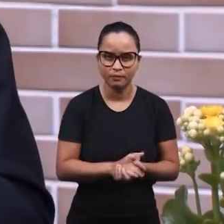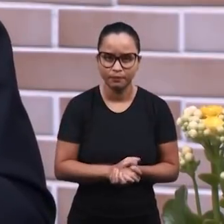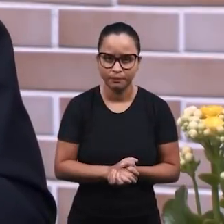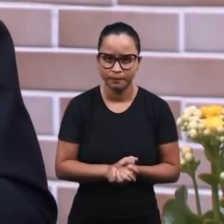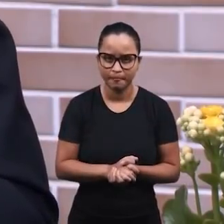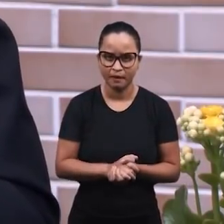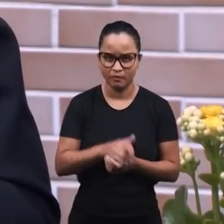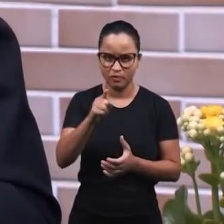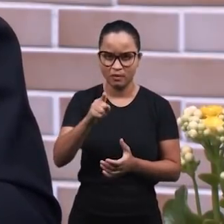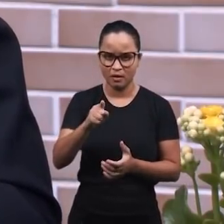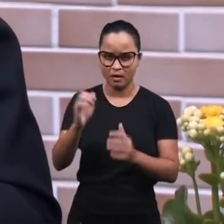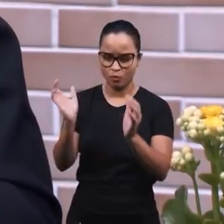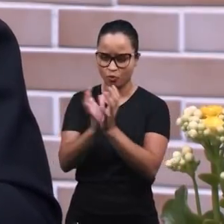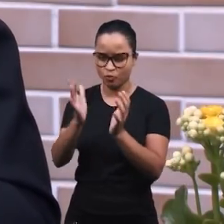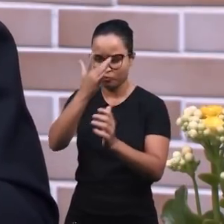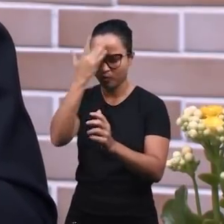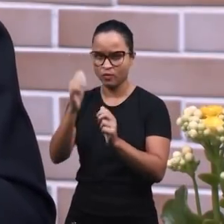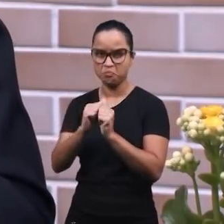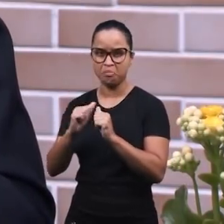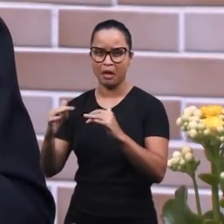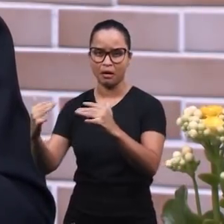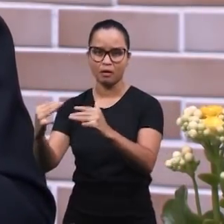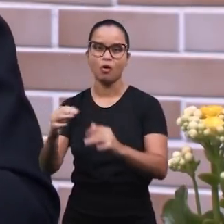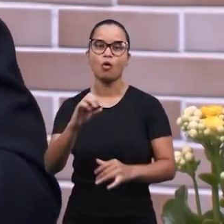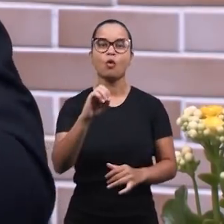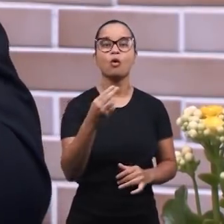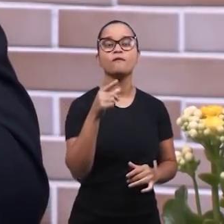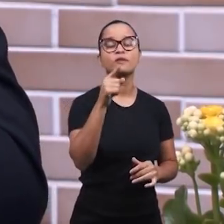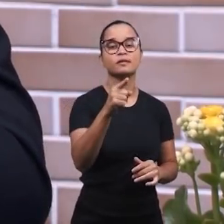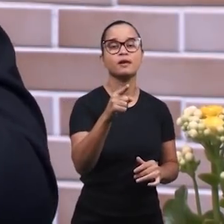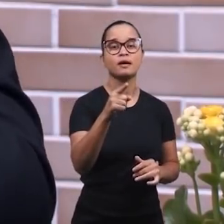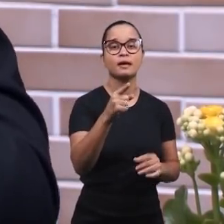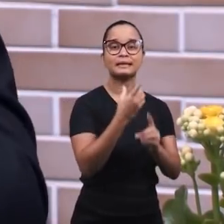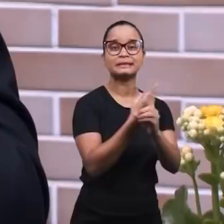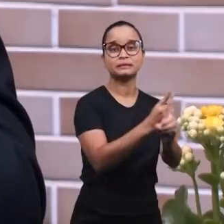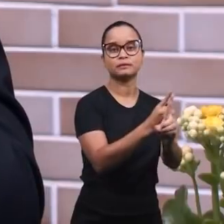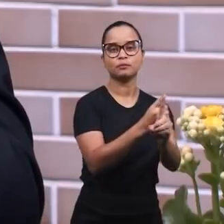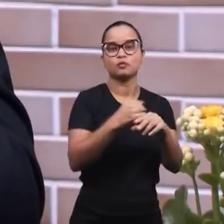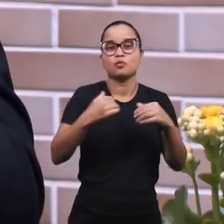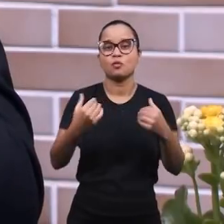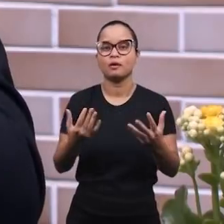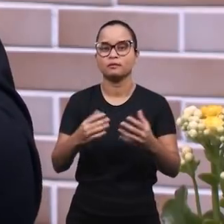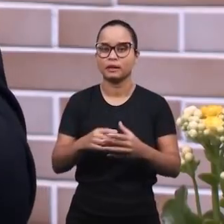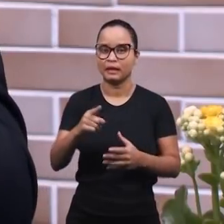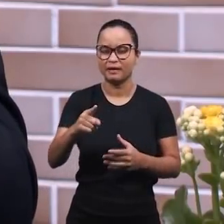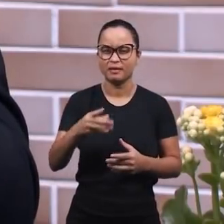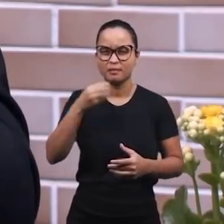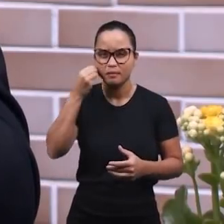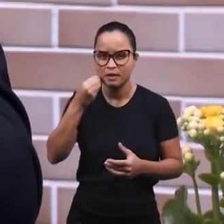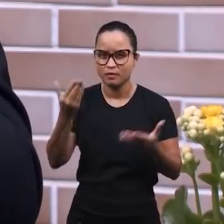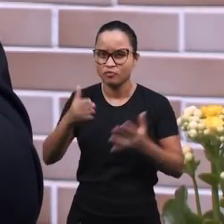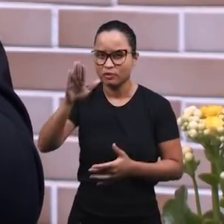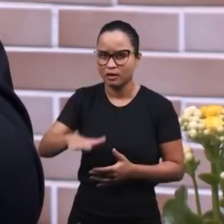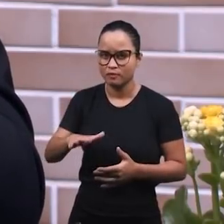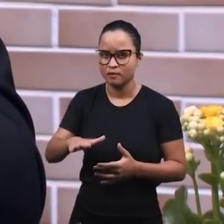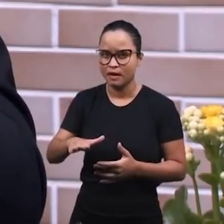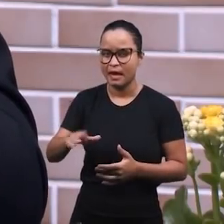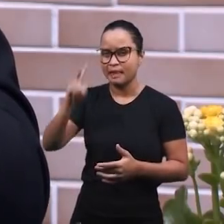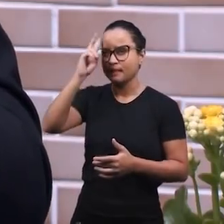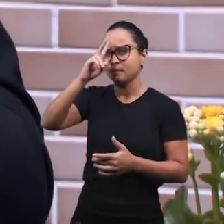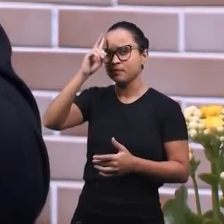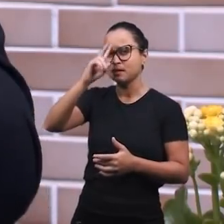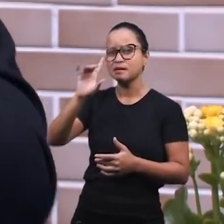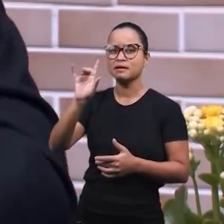multidão ou você é discípulo? Esta experiência dessa tarde vai virar uma lembrança na sua mente,